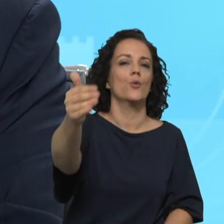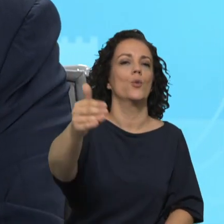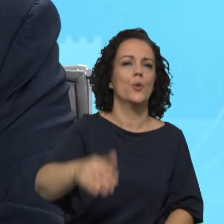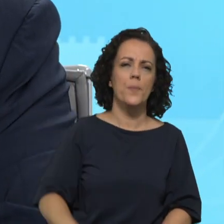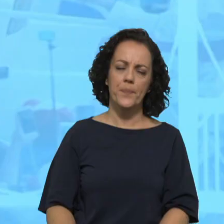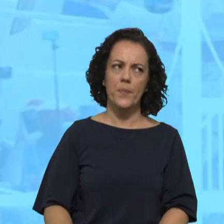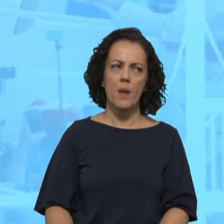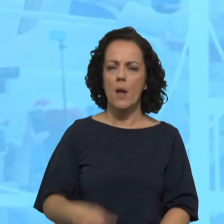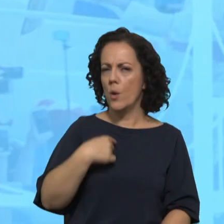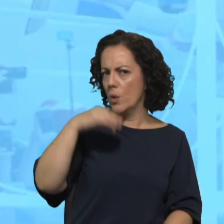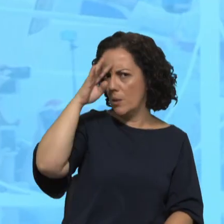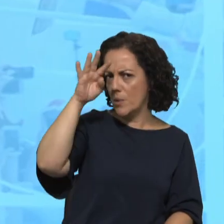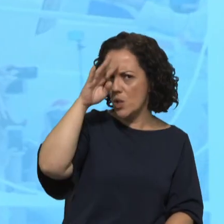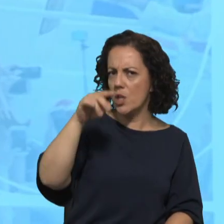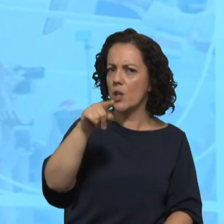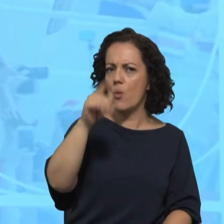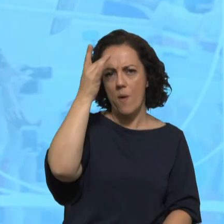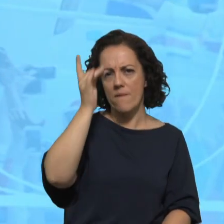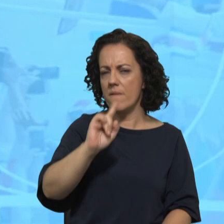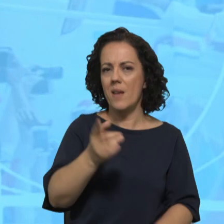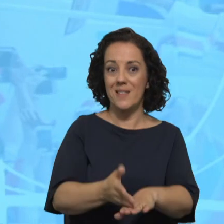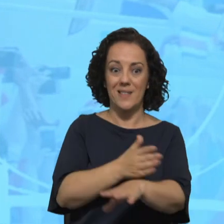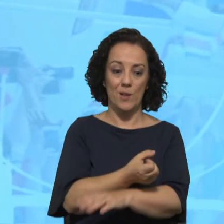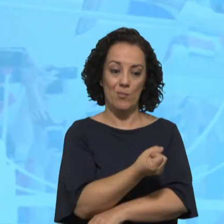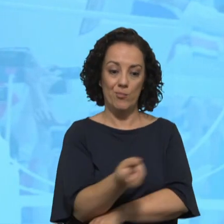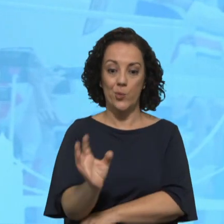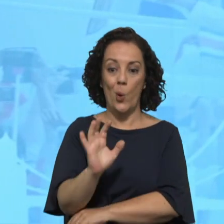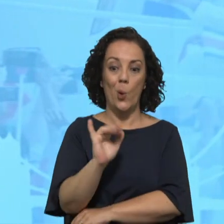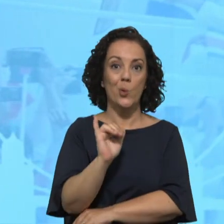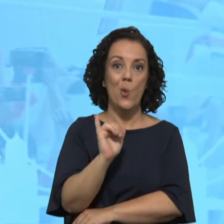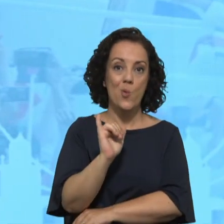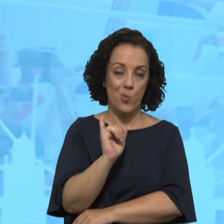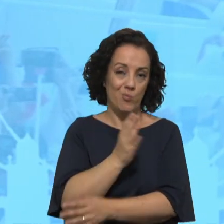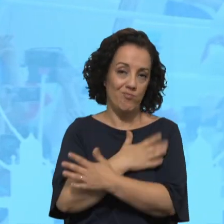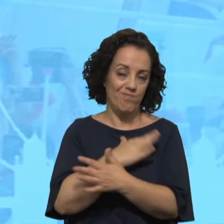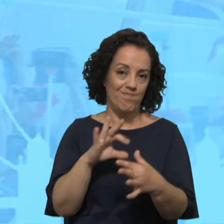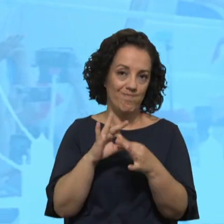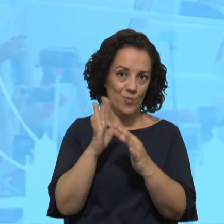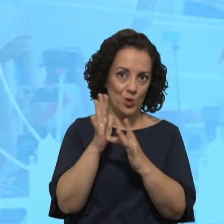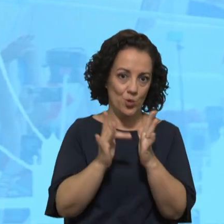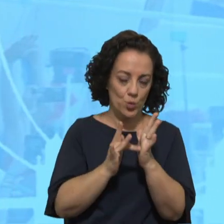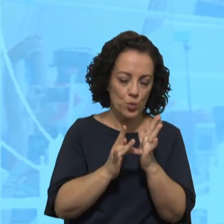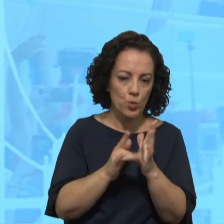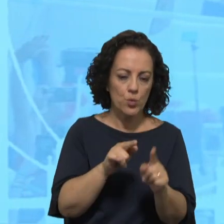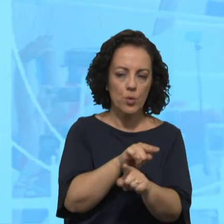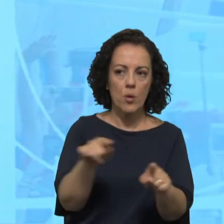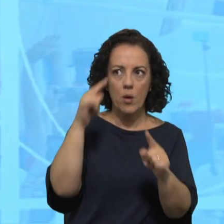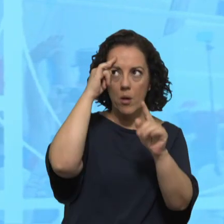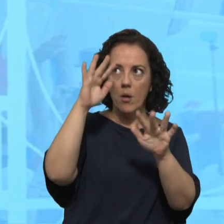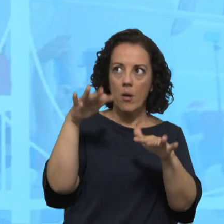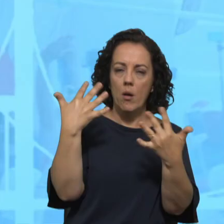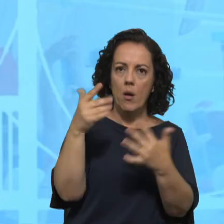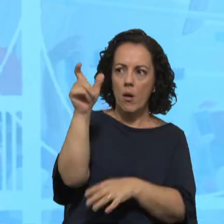sido fácil para os discípulos anteverem um período em que Cristo já não estaria fisicamente com